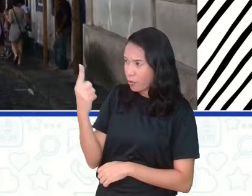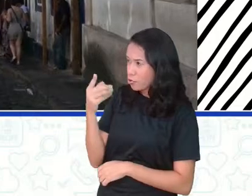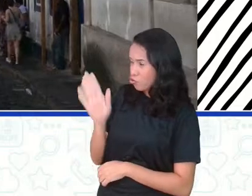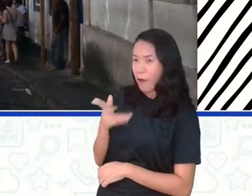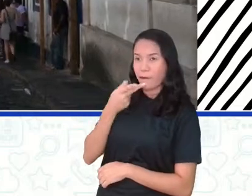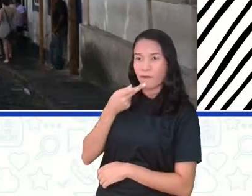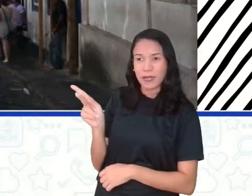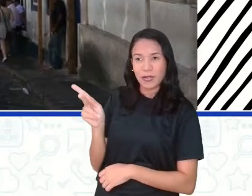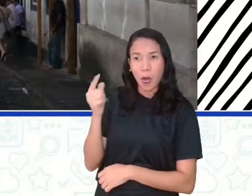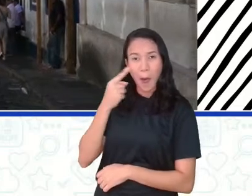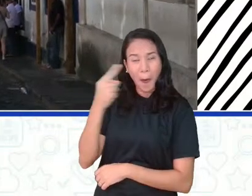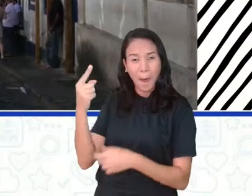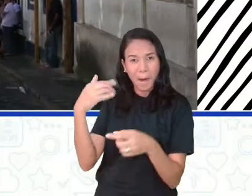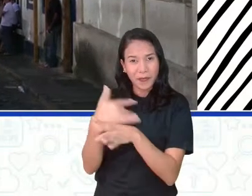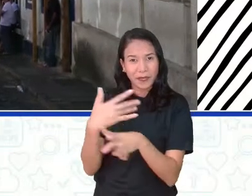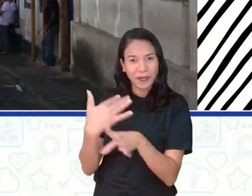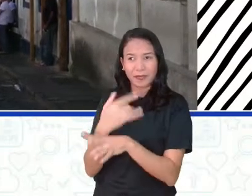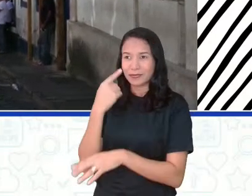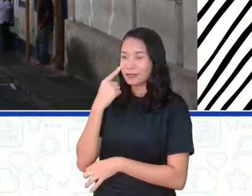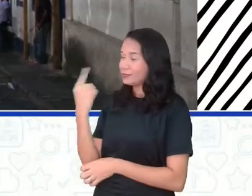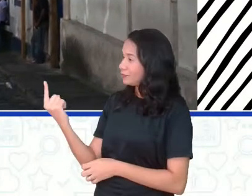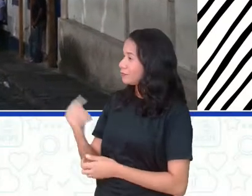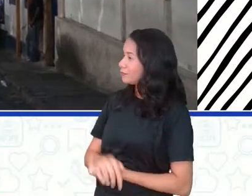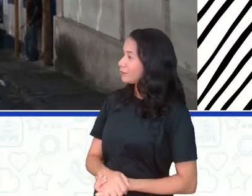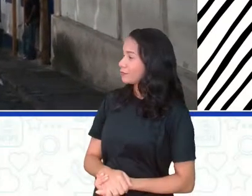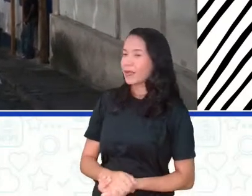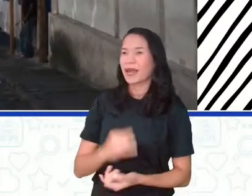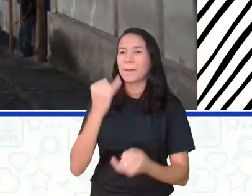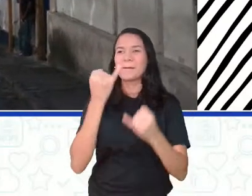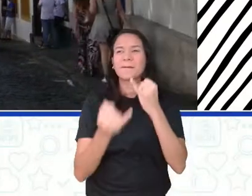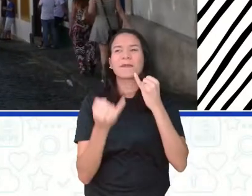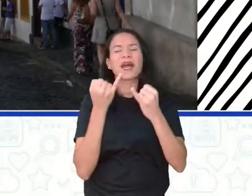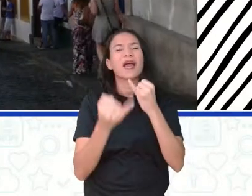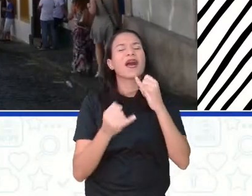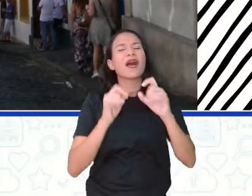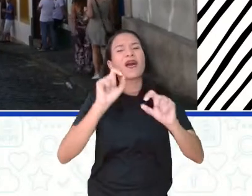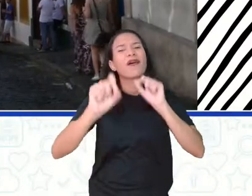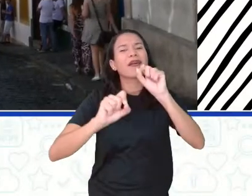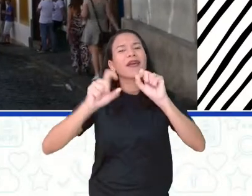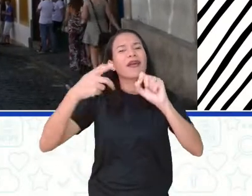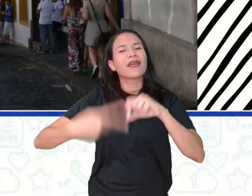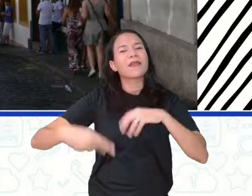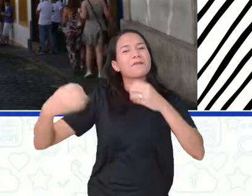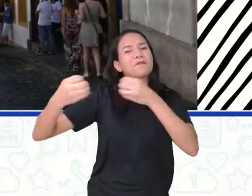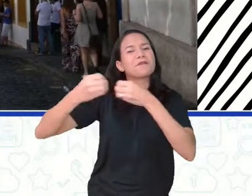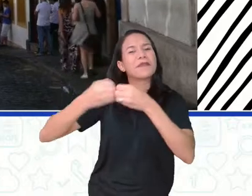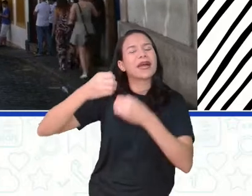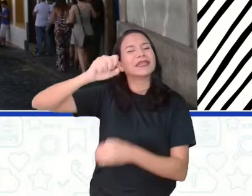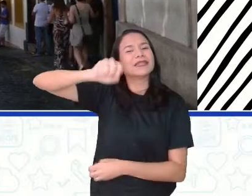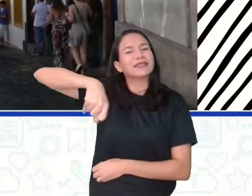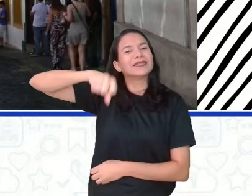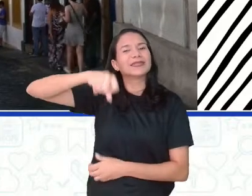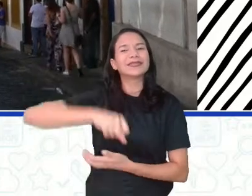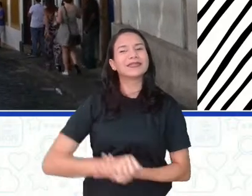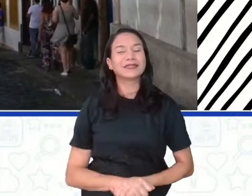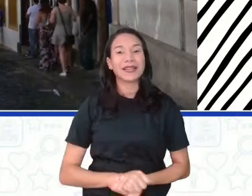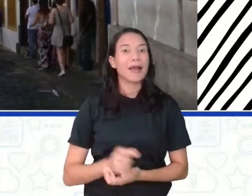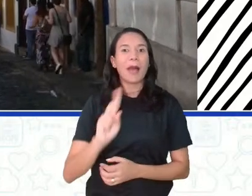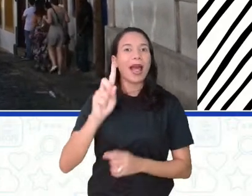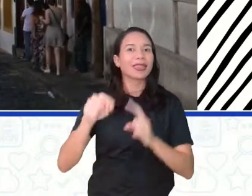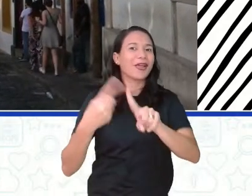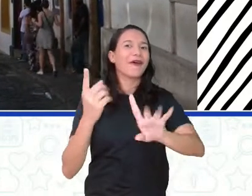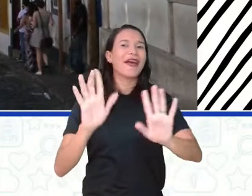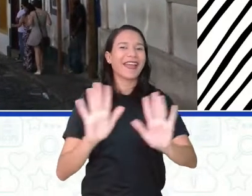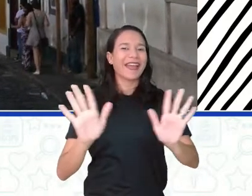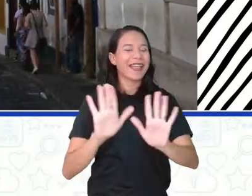visitou esta cidade? Esta cidade, ela parece muito com a cidade que tem aqui próximo, né? Tem justamente. Mas não é,